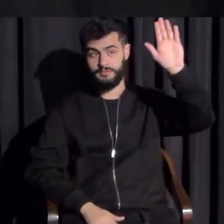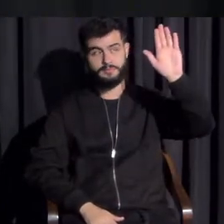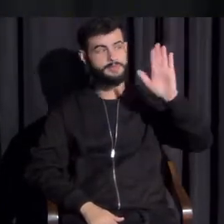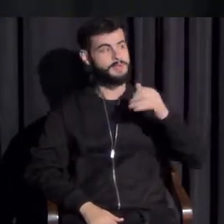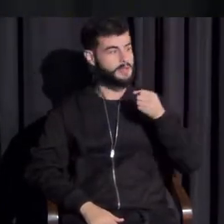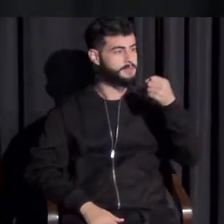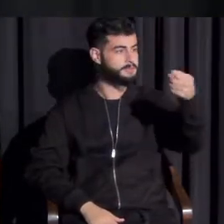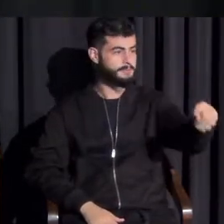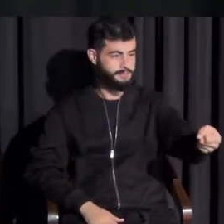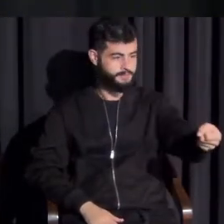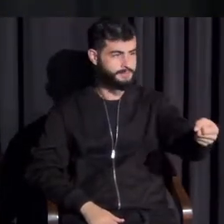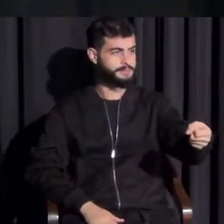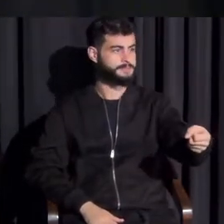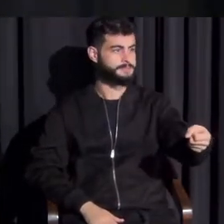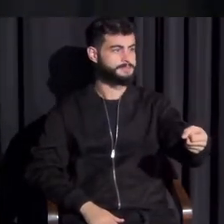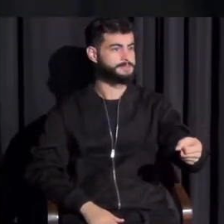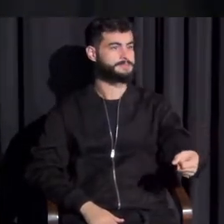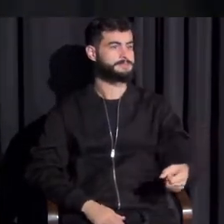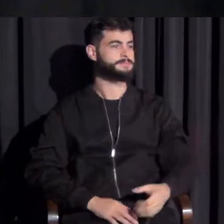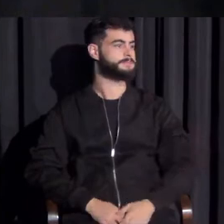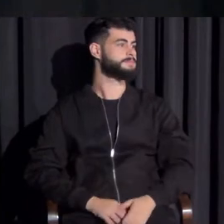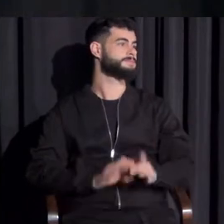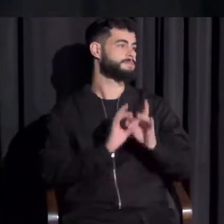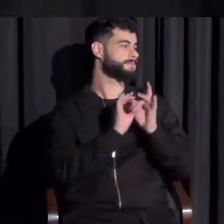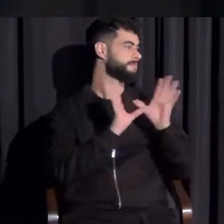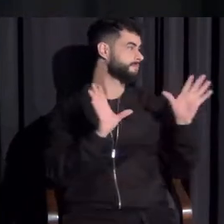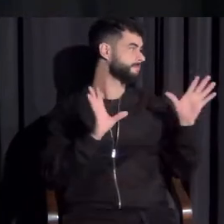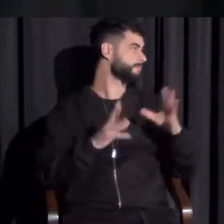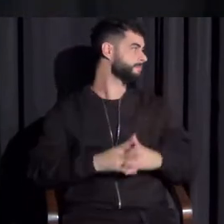para vocês. Fique à vontade, Clarissa e Gobi.